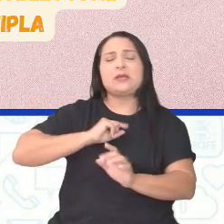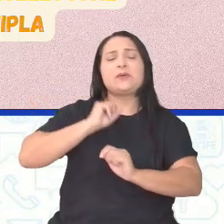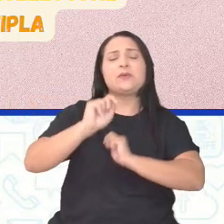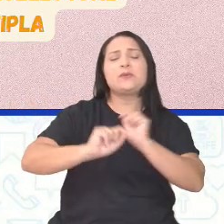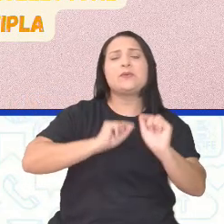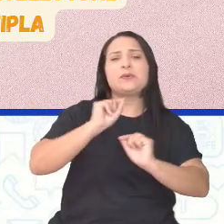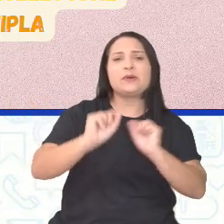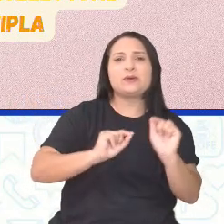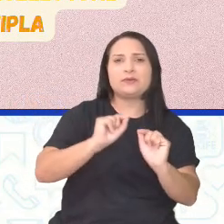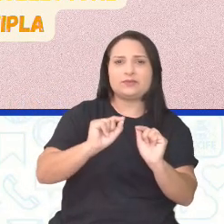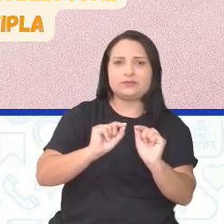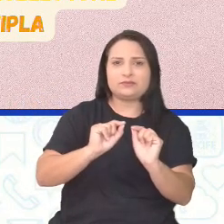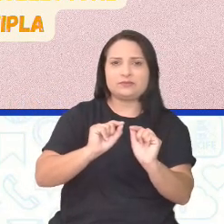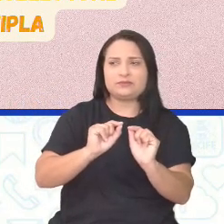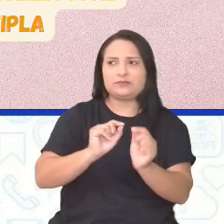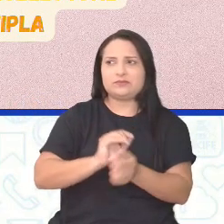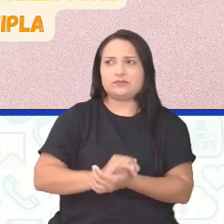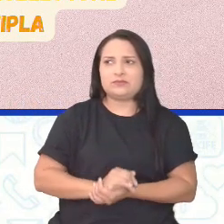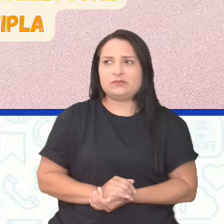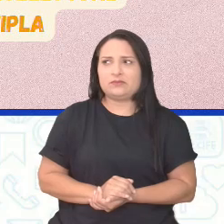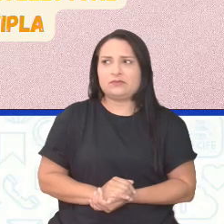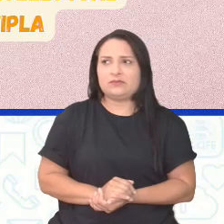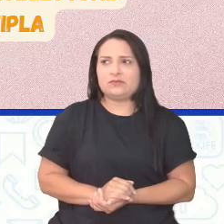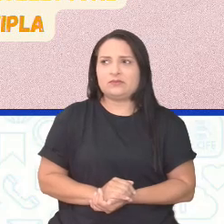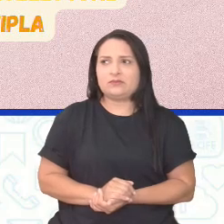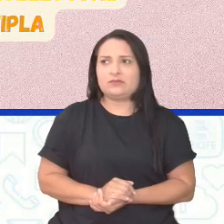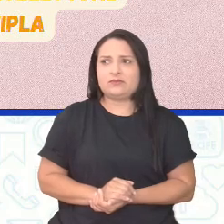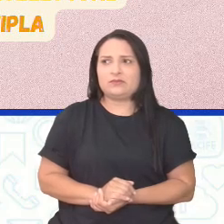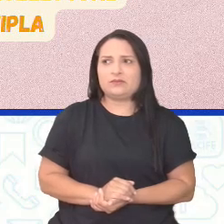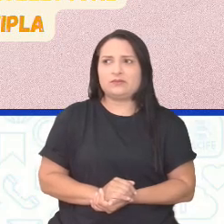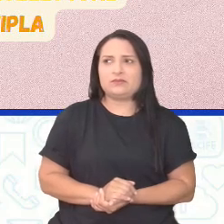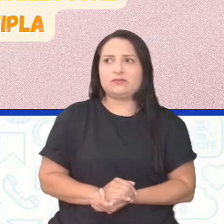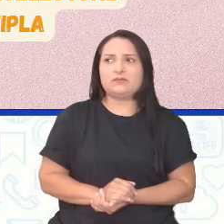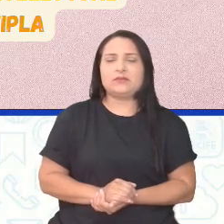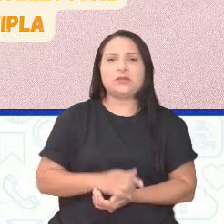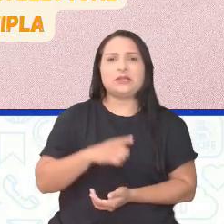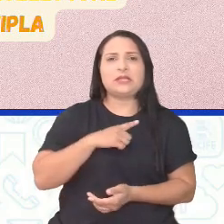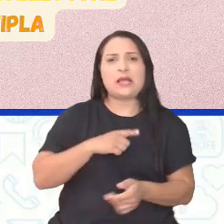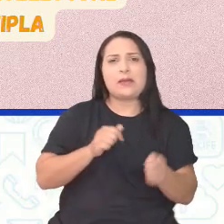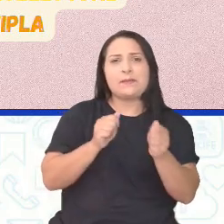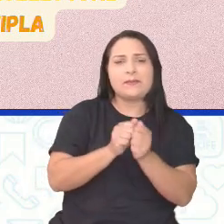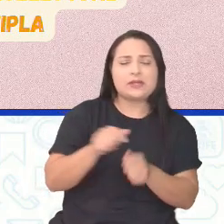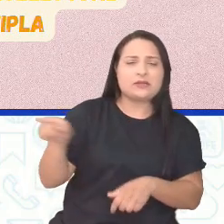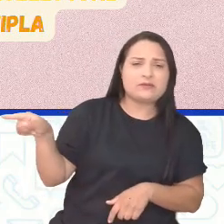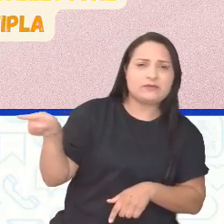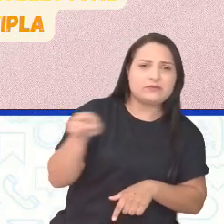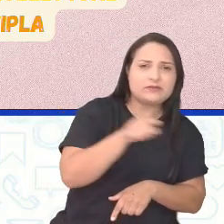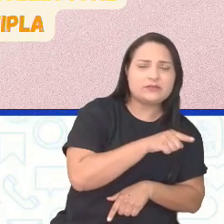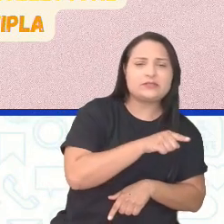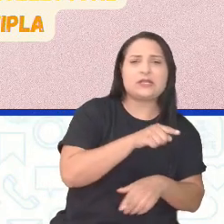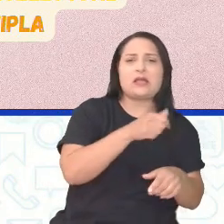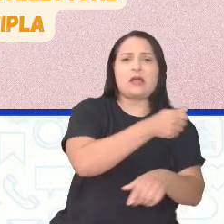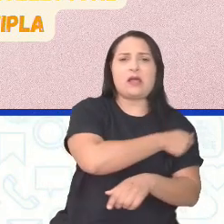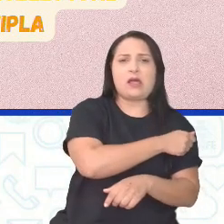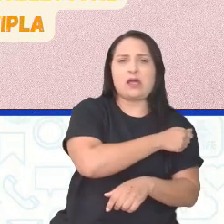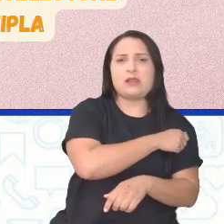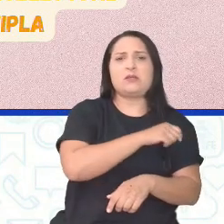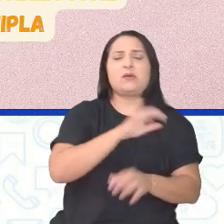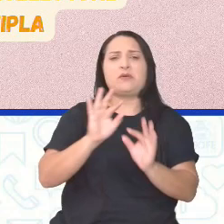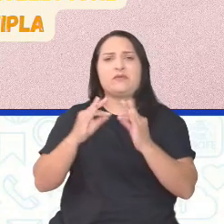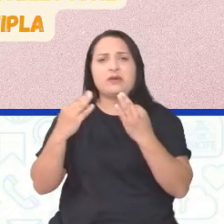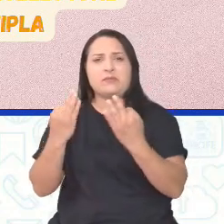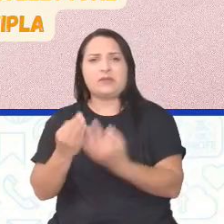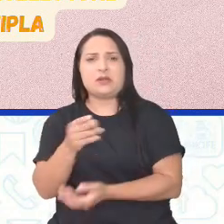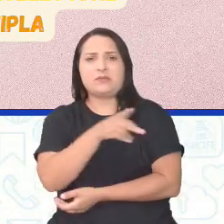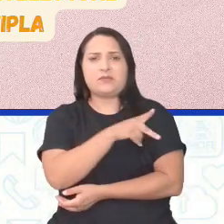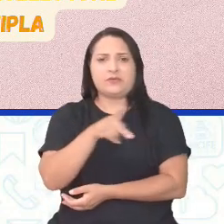pessoal? De chegar mais próximo de todos vocês, alunos, familiares, professores, né?